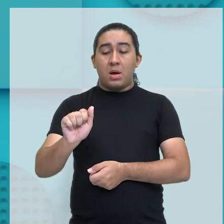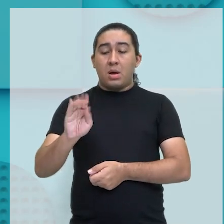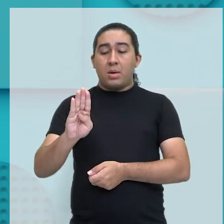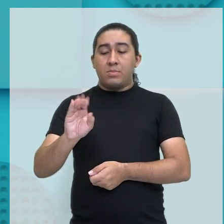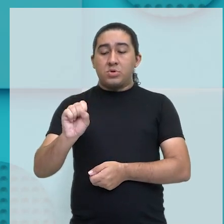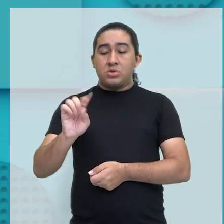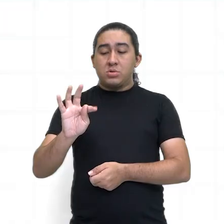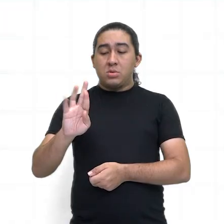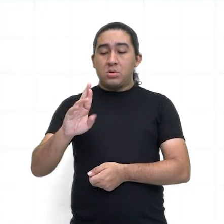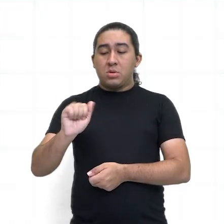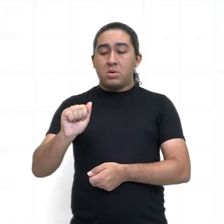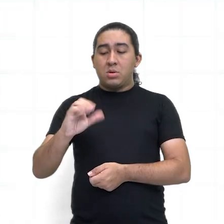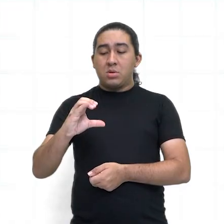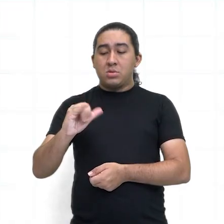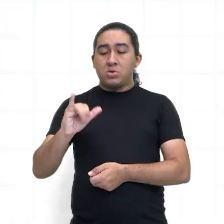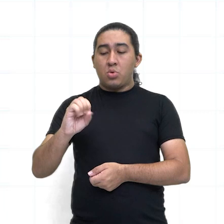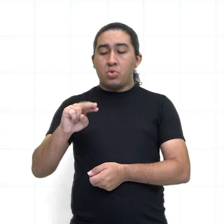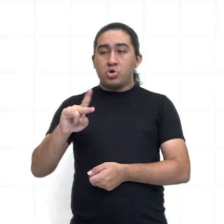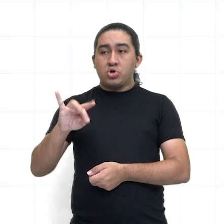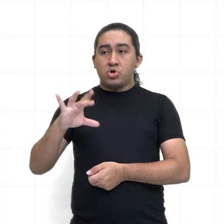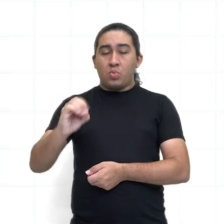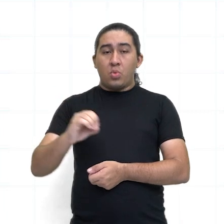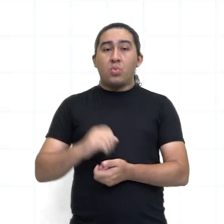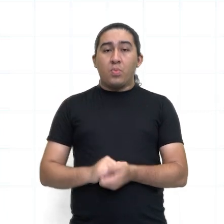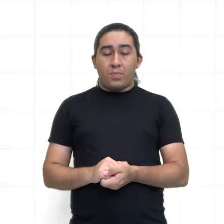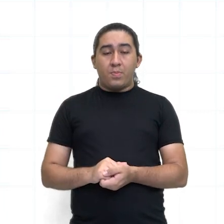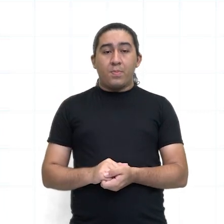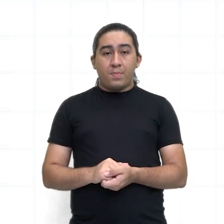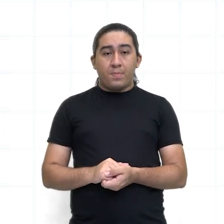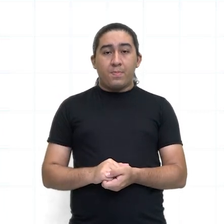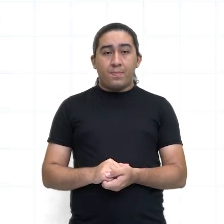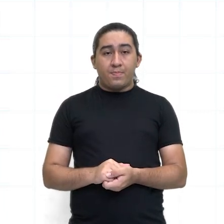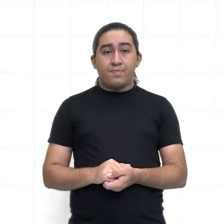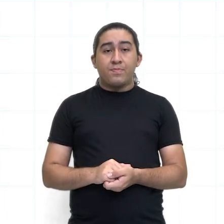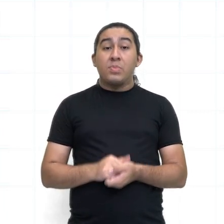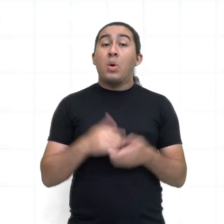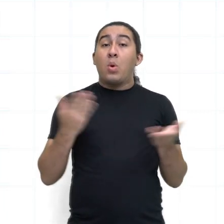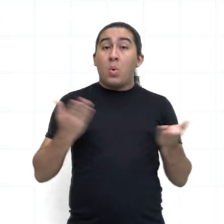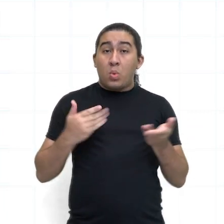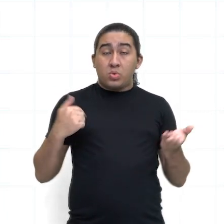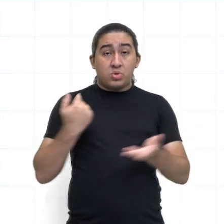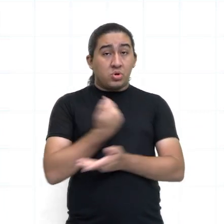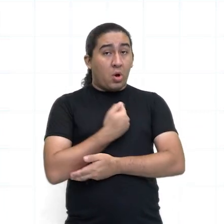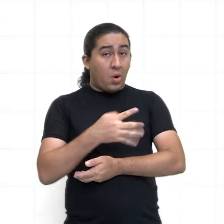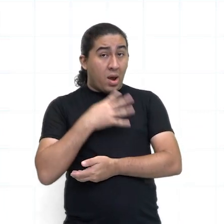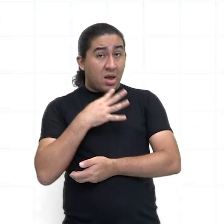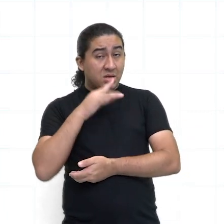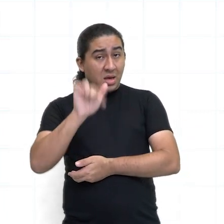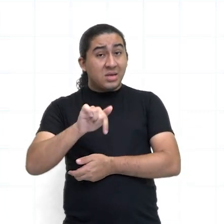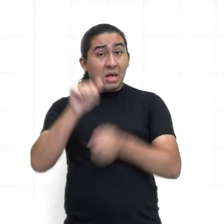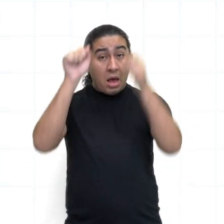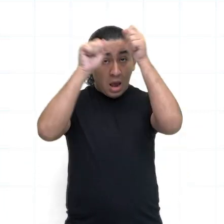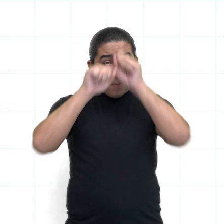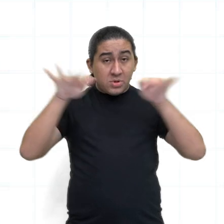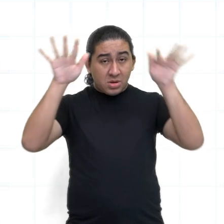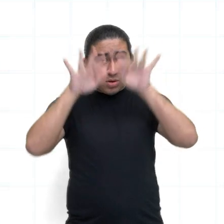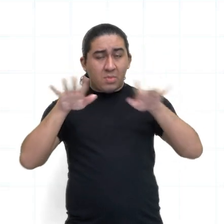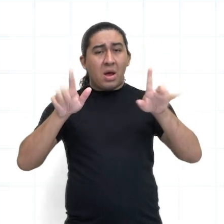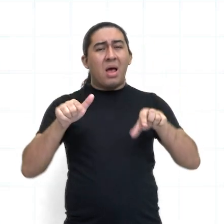abstracionismo. Então, vamos ver? A arte abstrata moderna que conhecemos hoje pode ser atribuída